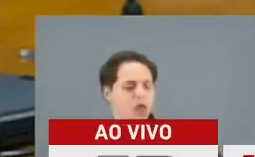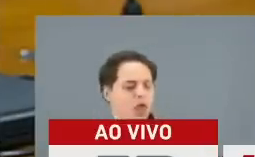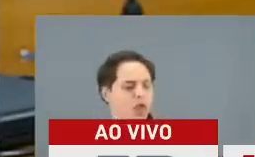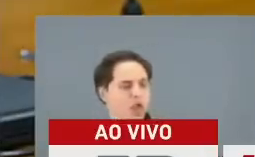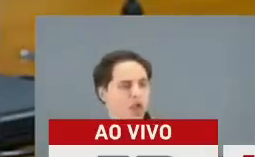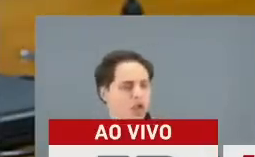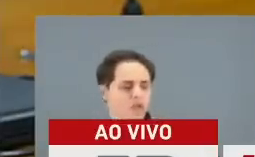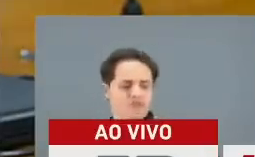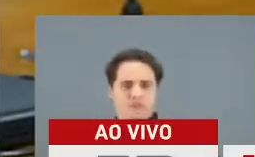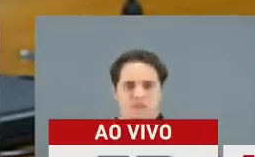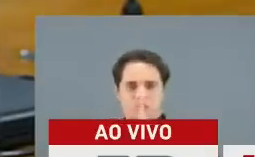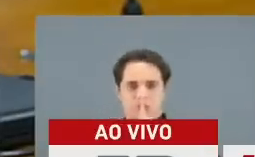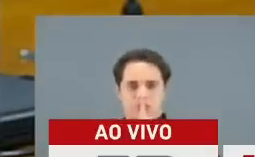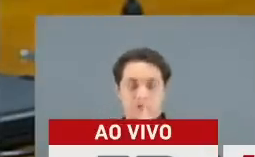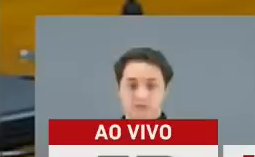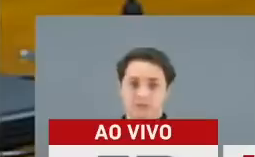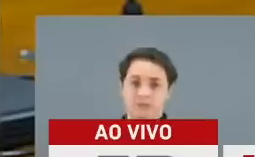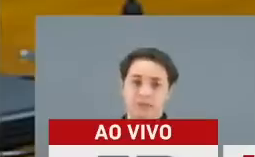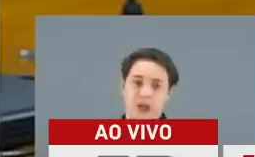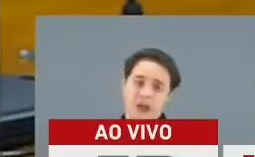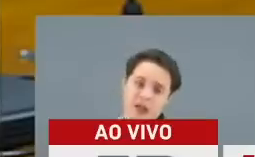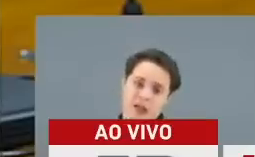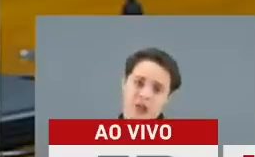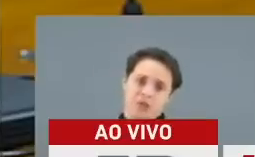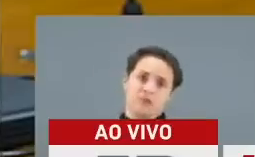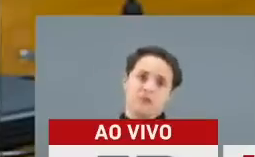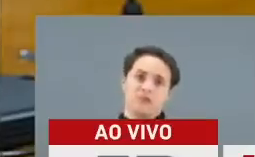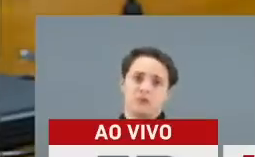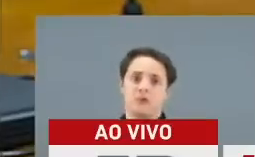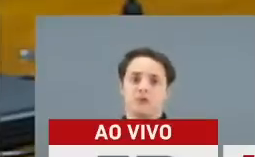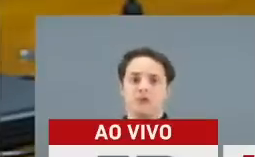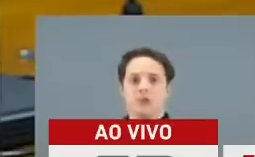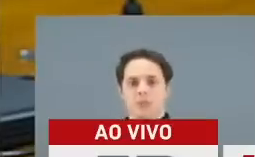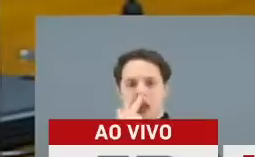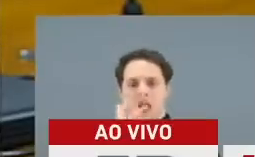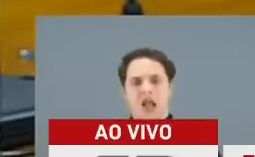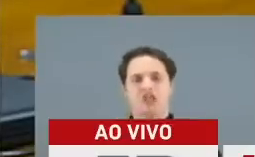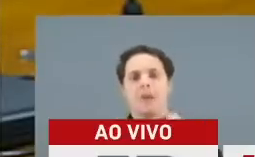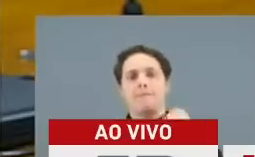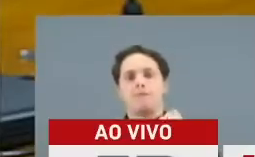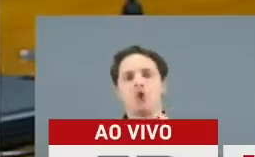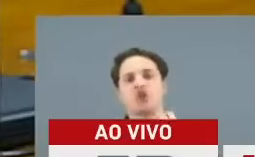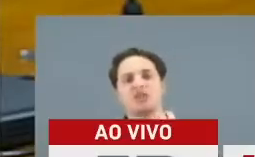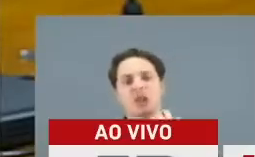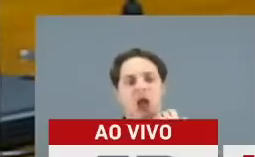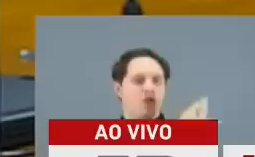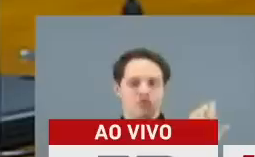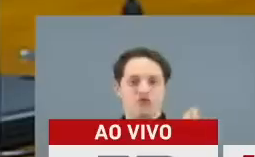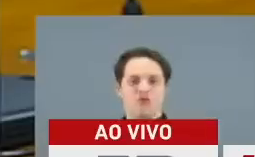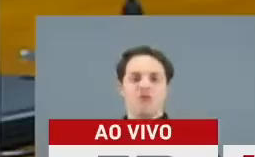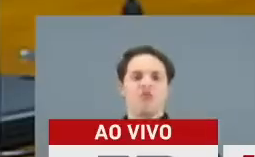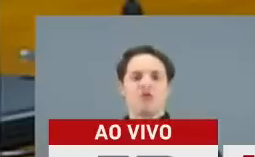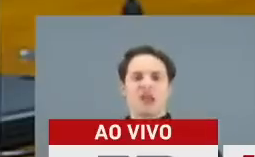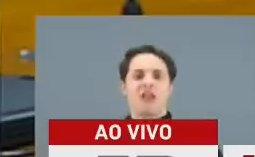colocadas. Por minutos, os parlamentares acabam formulando, deputados e senadores formulam suas questões. Vamos